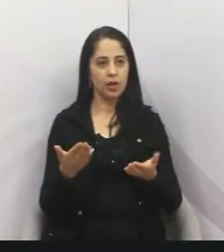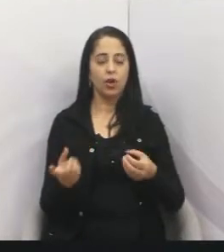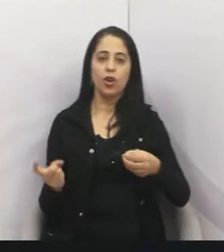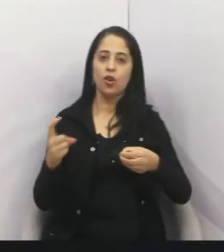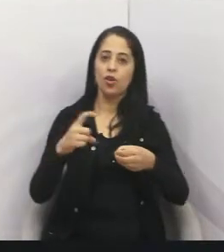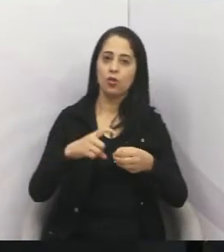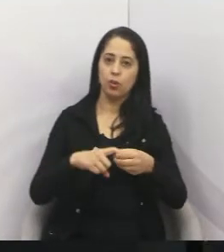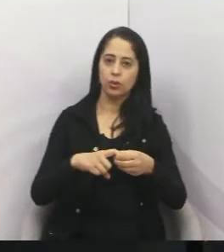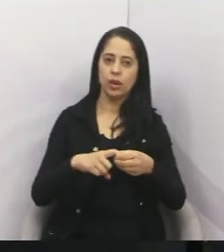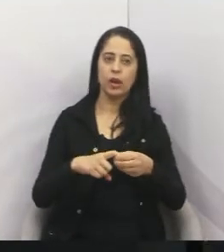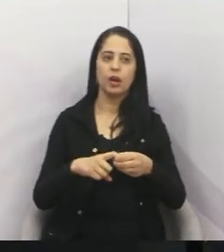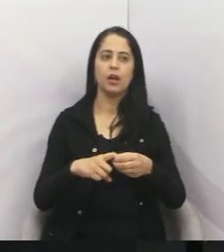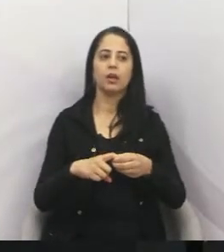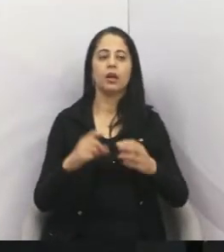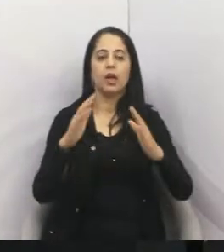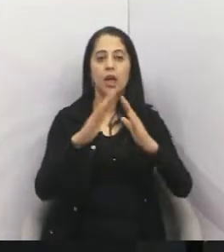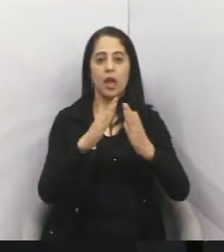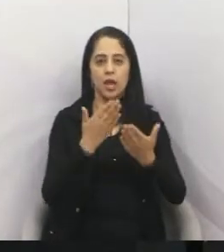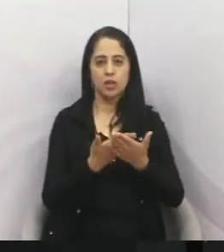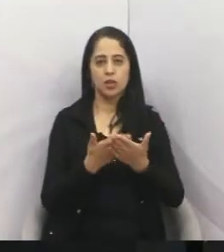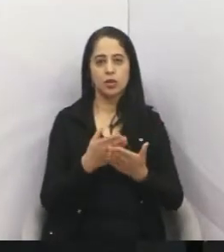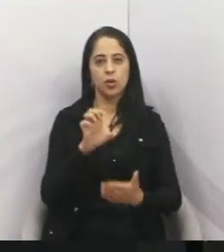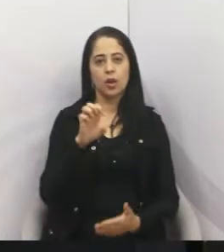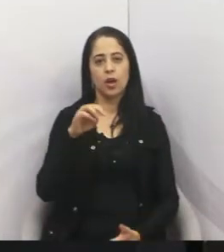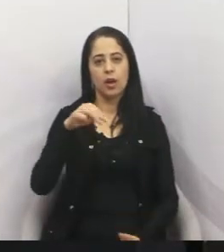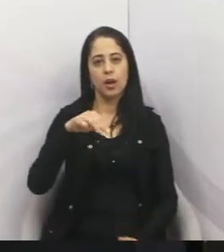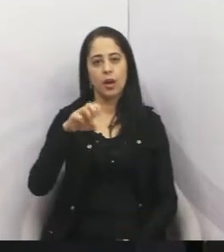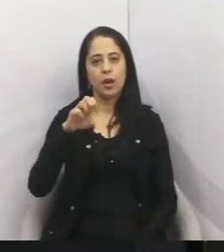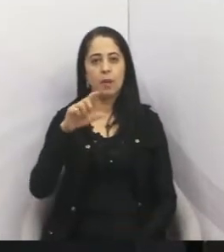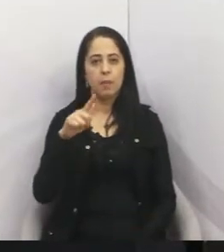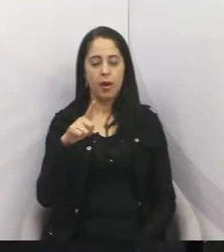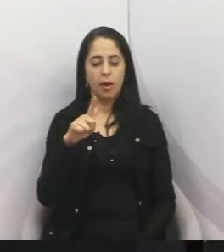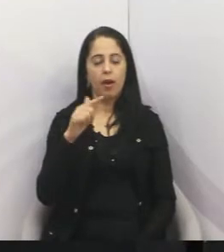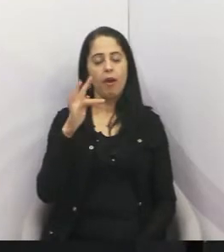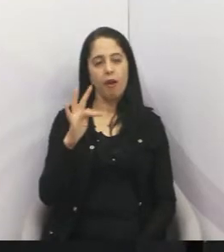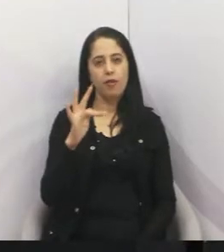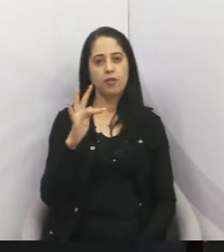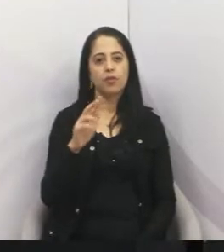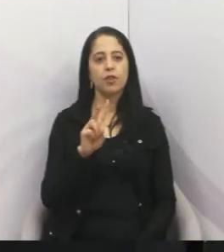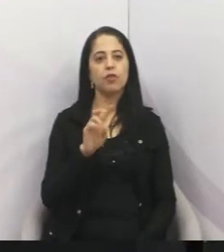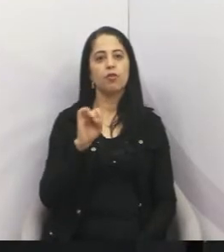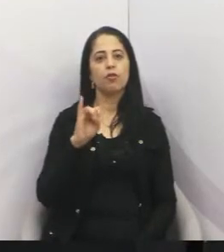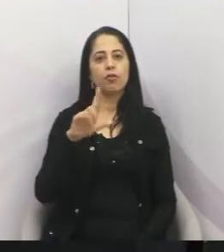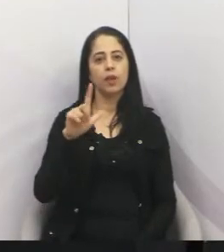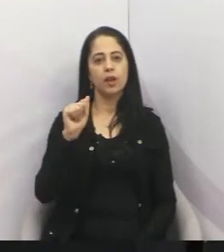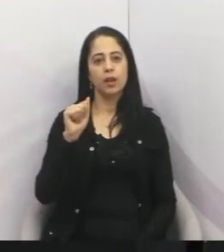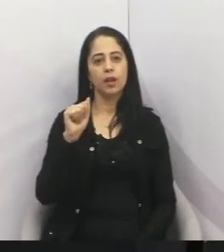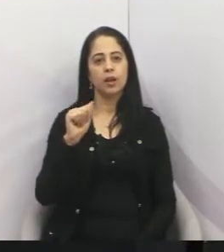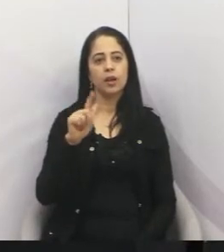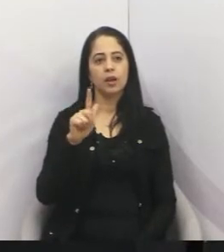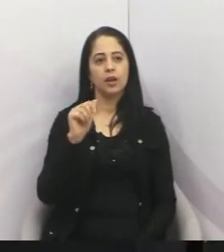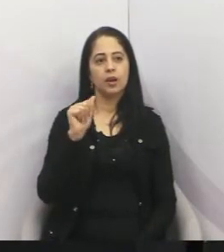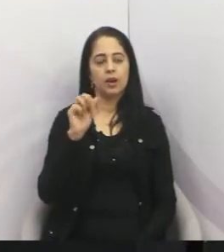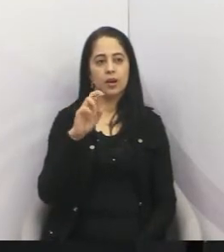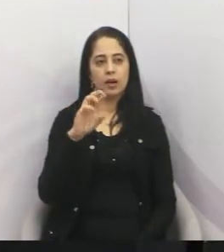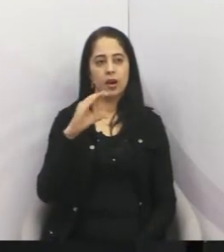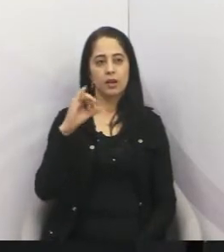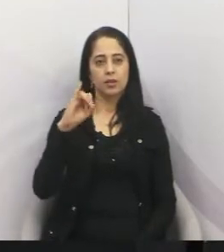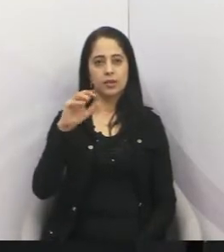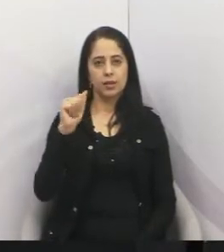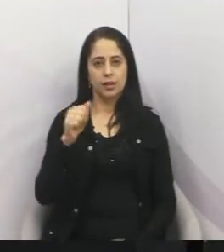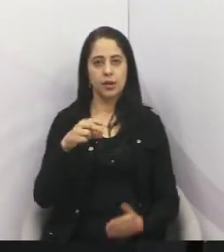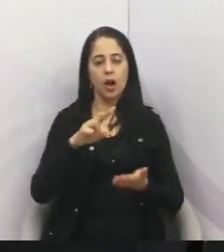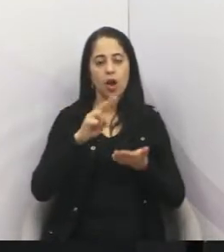retomar com a escola MF José Eboli de Lima, lá na Vila Garcia, lendo a ata de